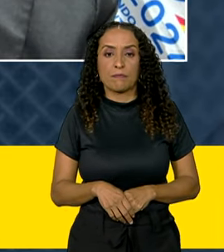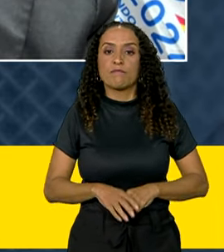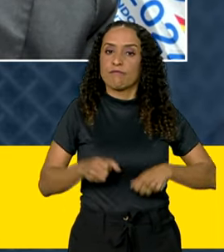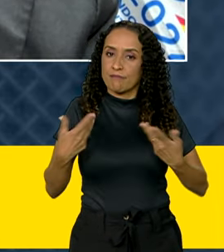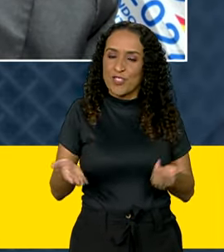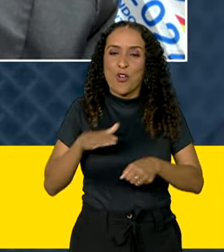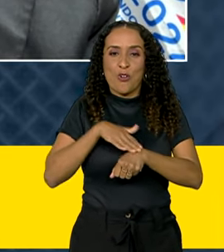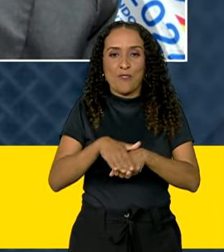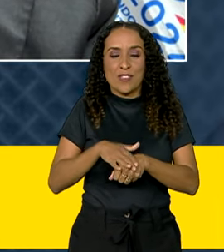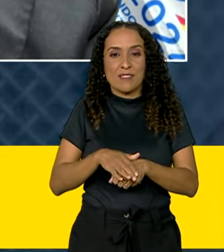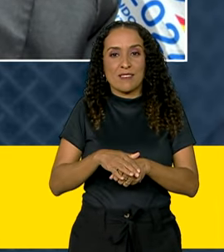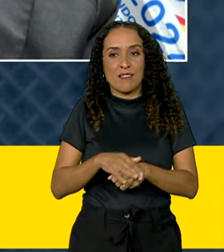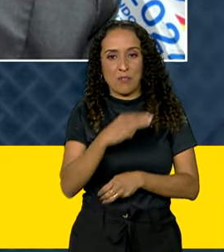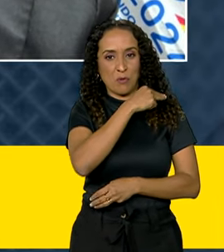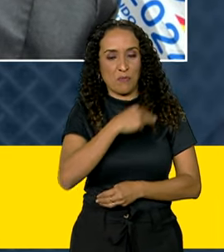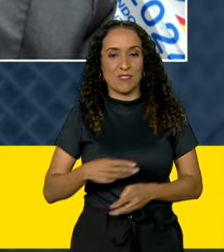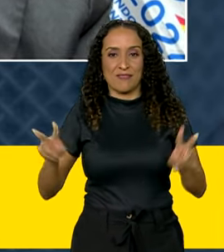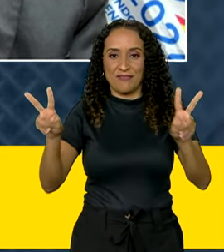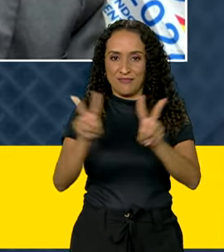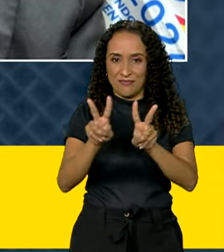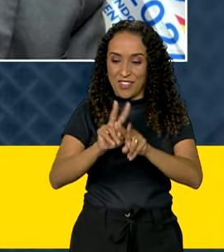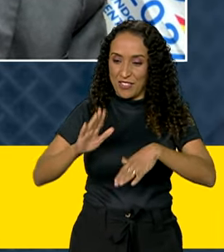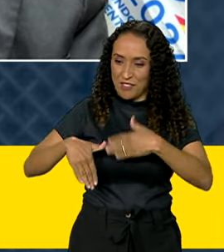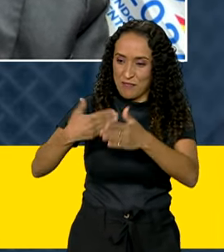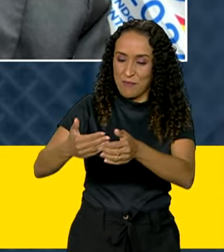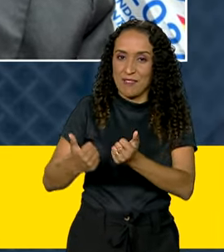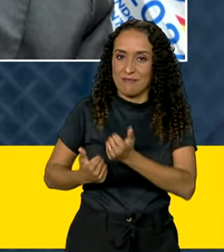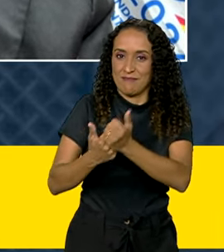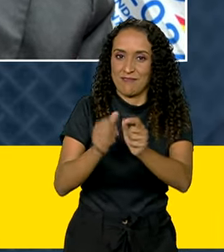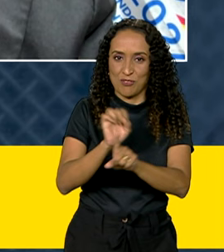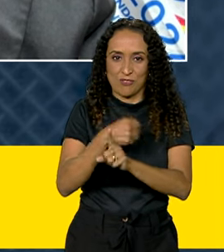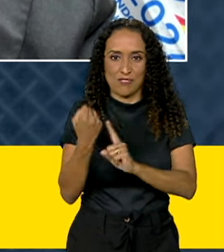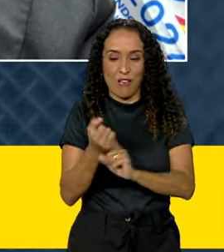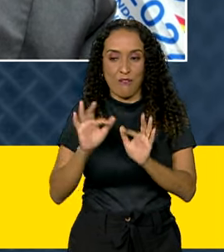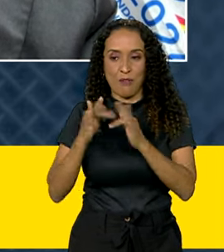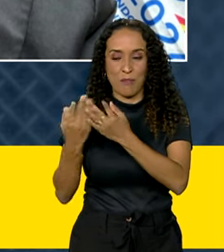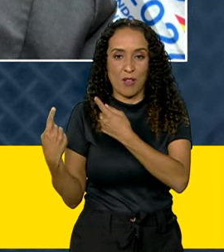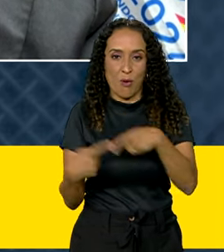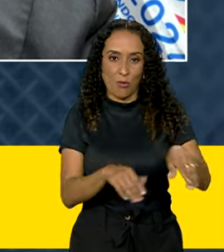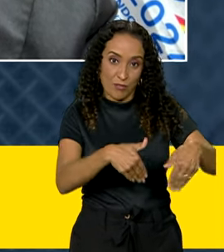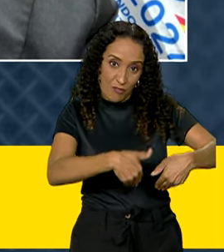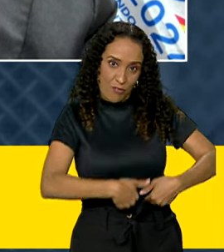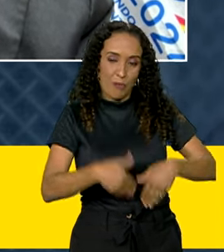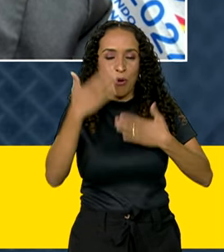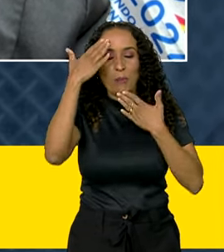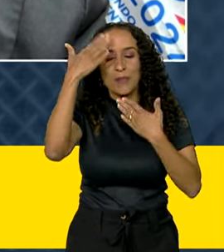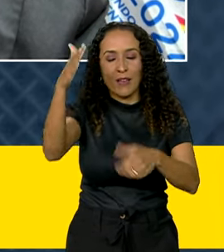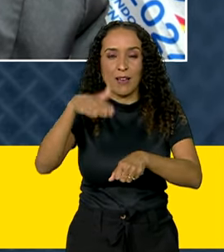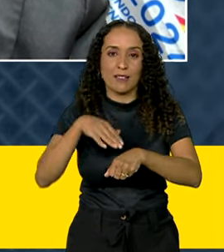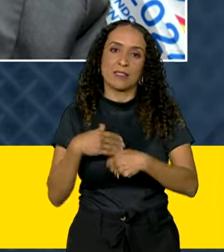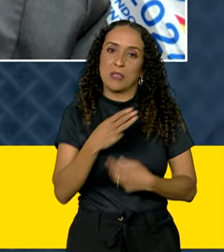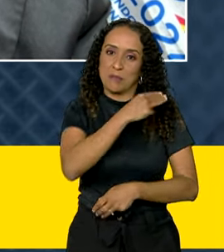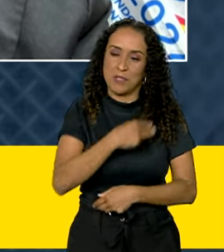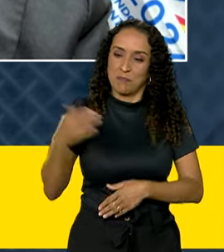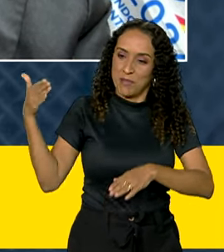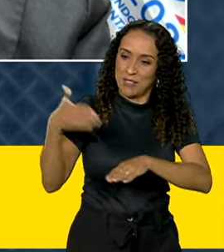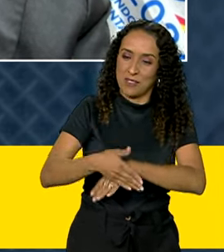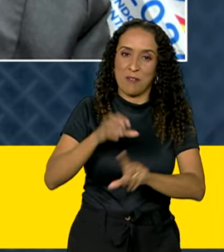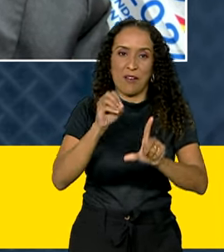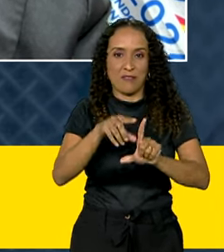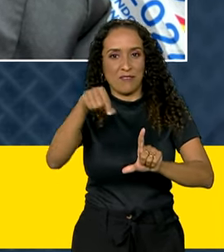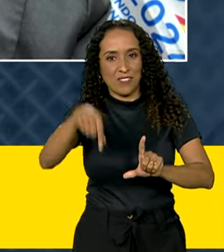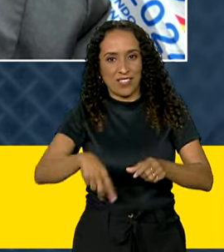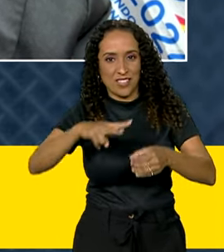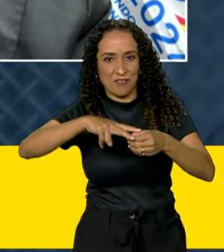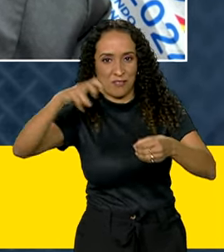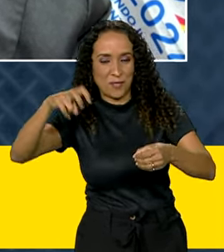nós conversamos com o ministro Wellington Dias, do Desenvolvimento e Assistência Social, Família e Combate à Fome. Obrigado, ministro, pela participação ao vivo